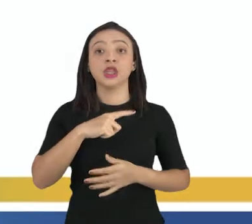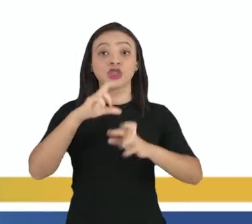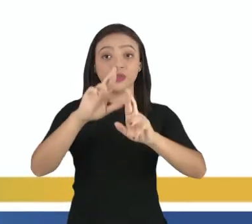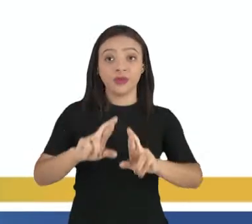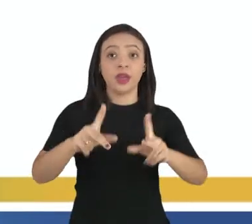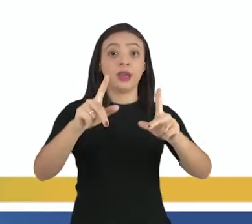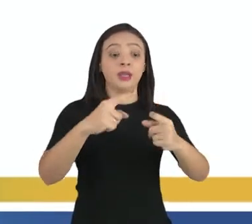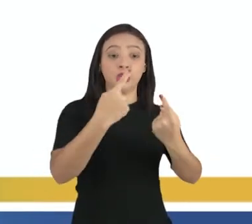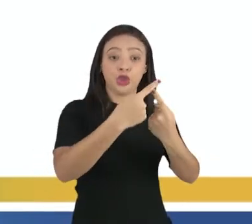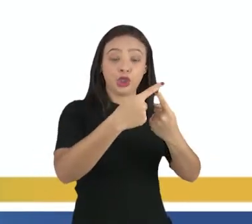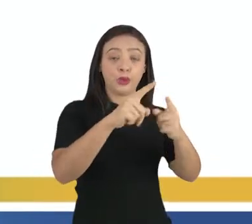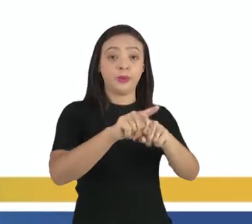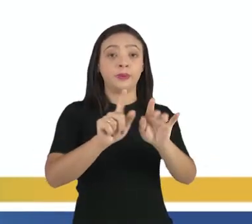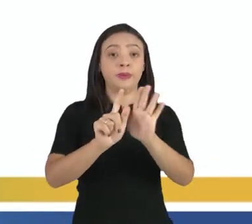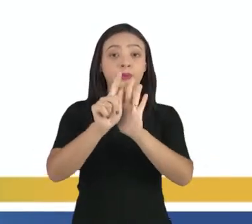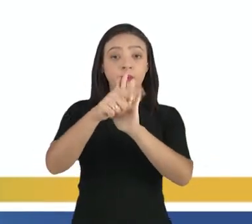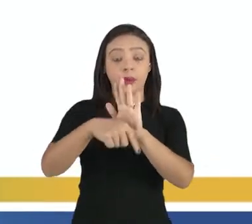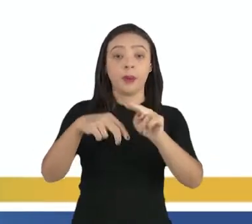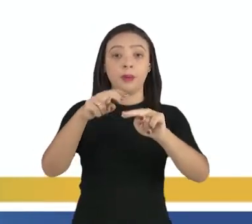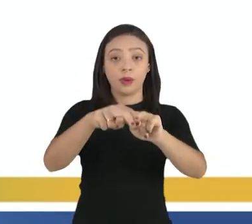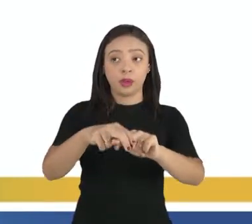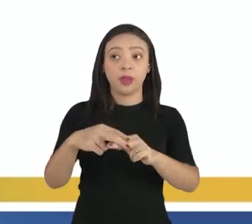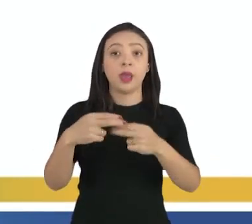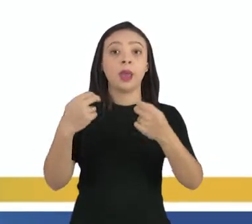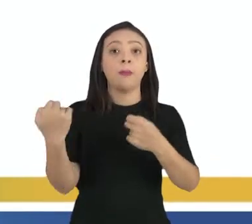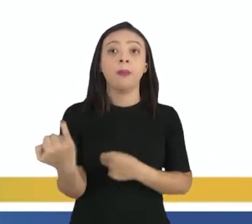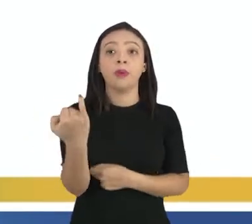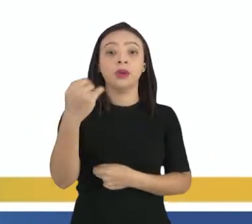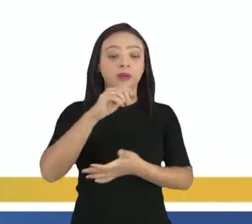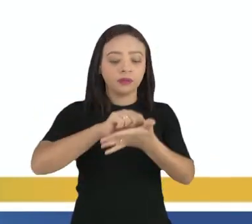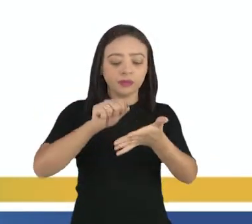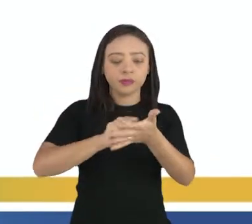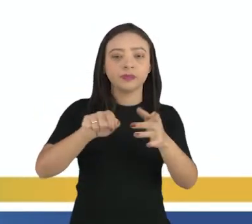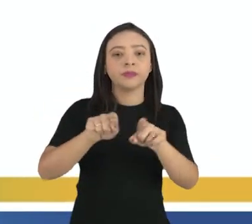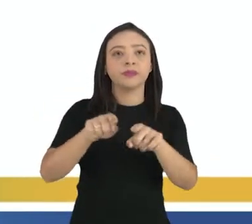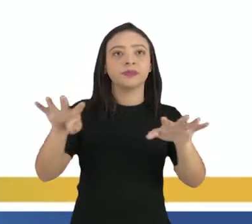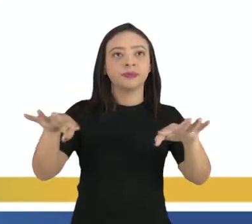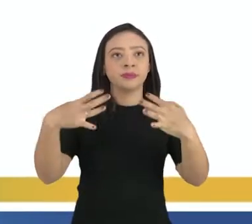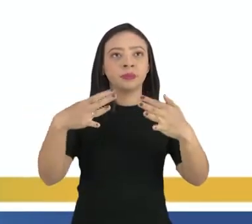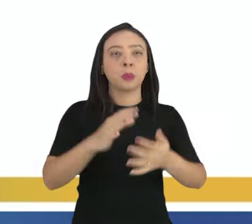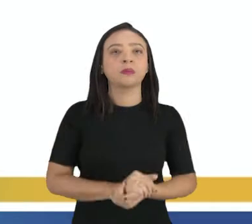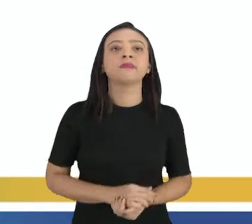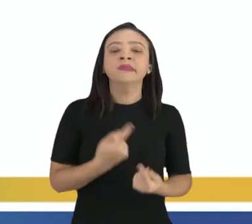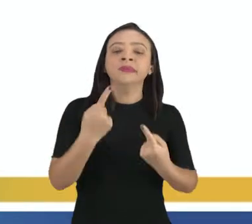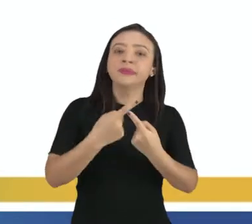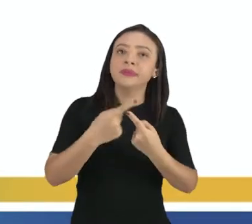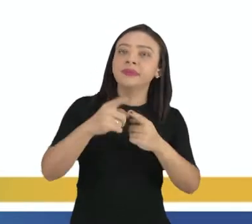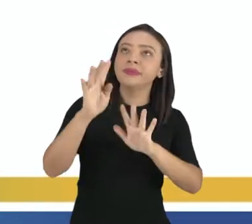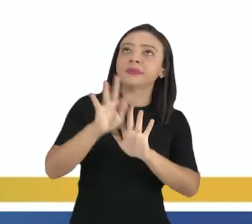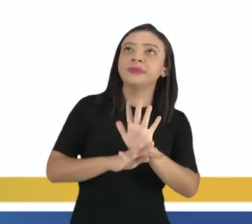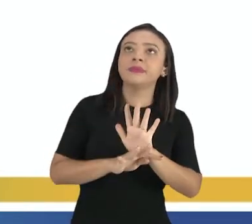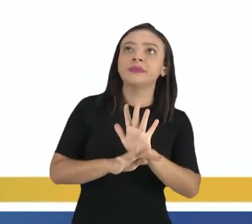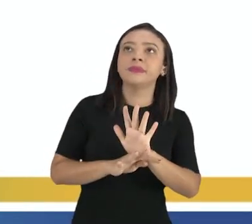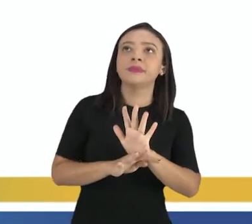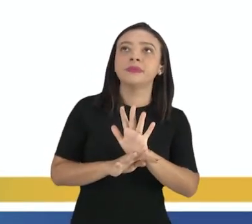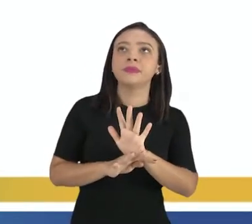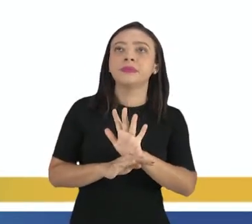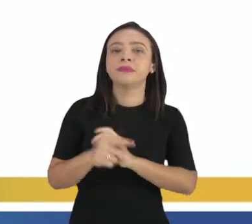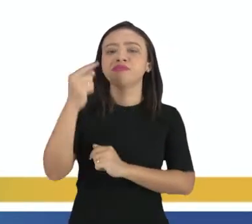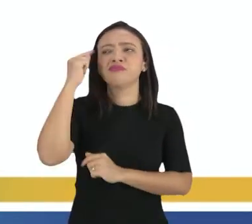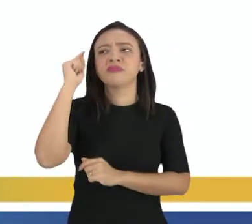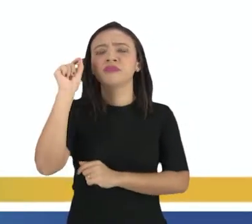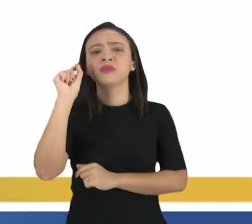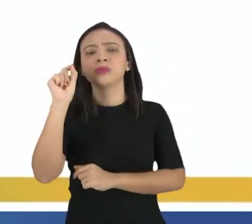uma diferença então é necessário você vai fazer suas anotações e prestar bastante atenção tipos de texto O que é que nós vamos